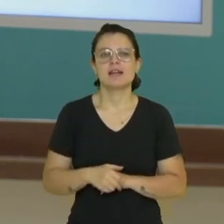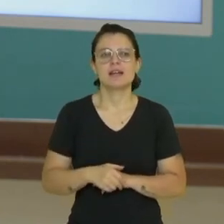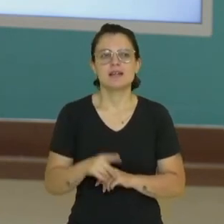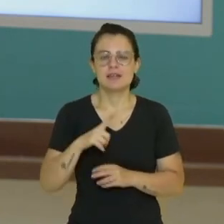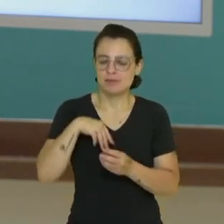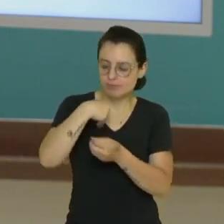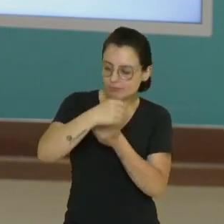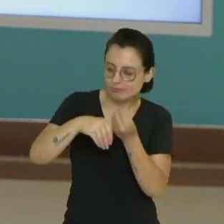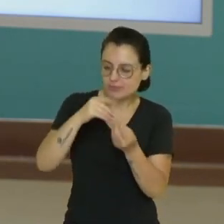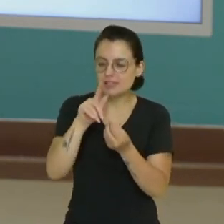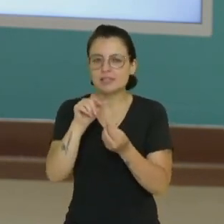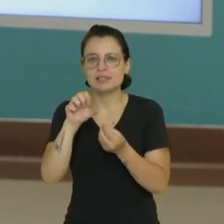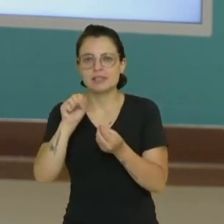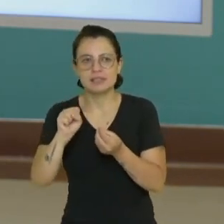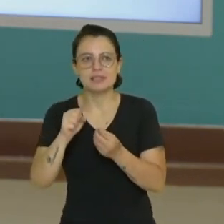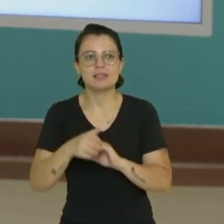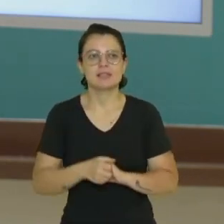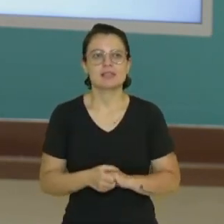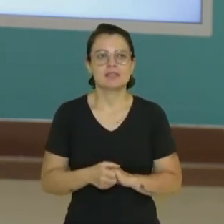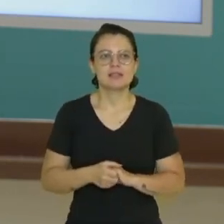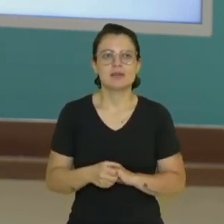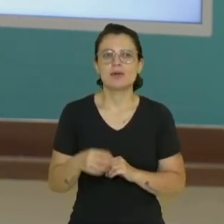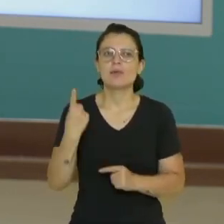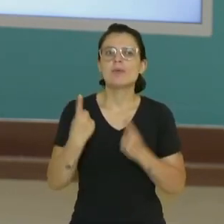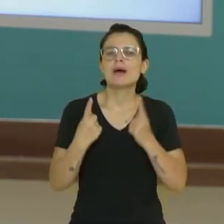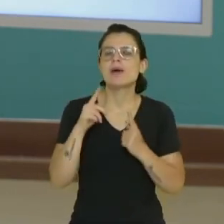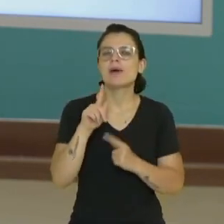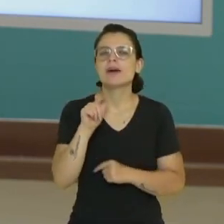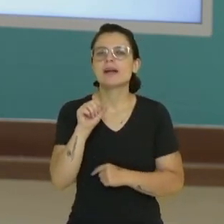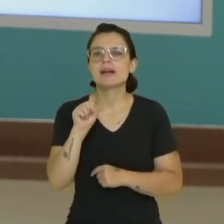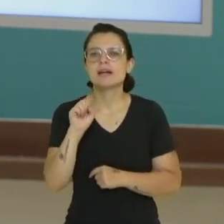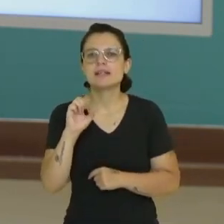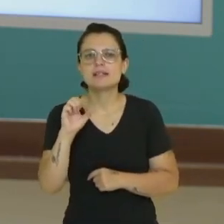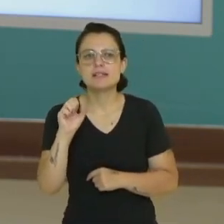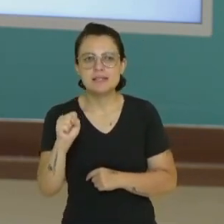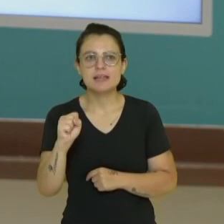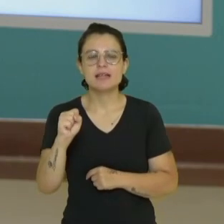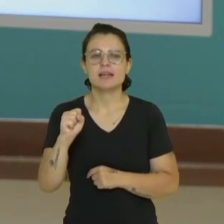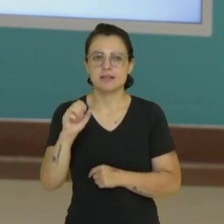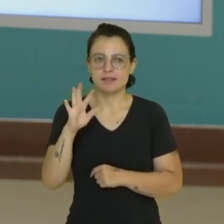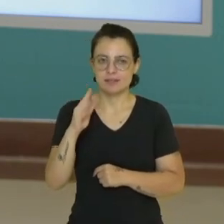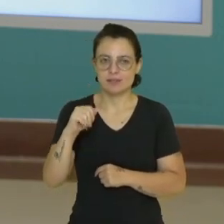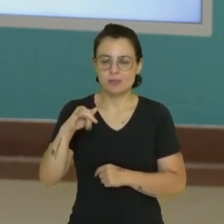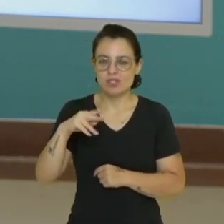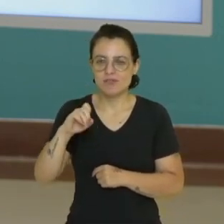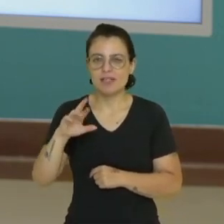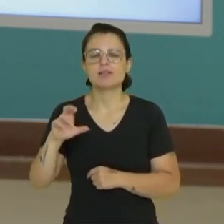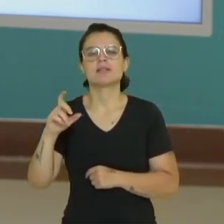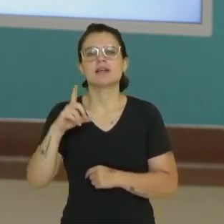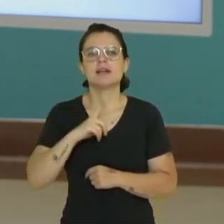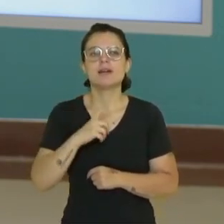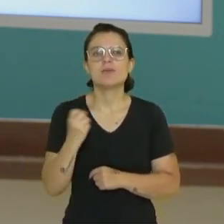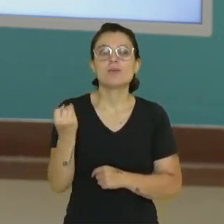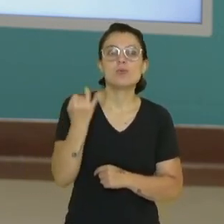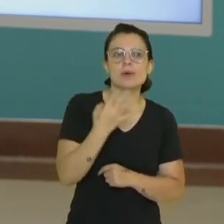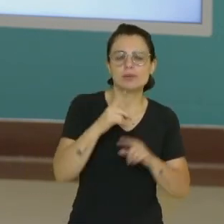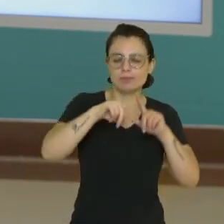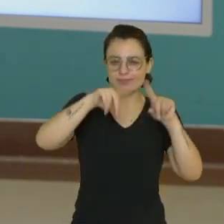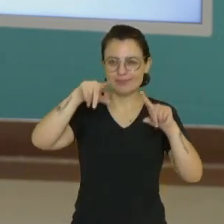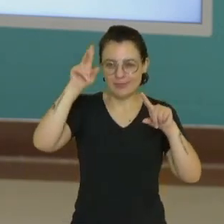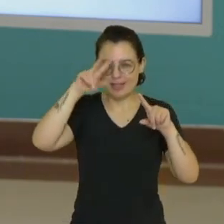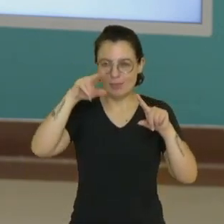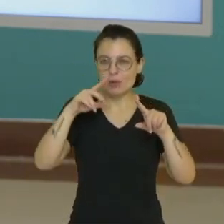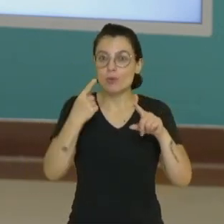que envolvem o nosso planeta. Quais são os gases atmosféricos? As suas proporções e quantidades. Lembra qual era o